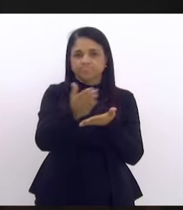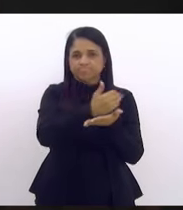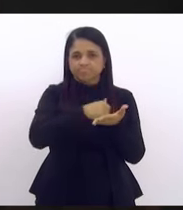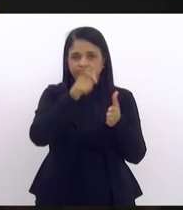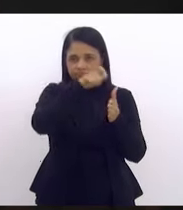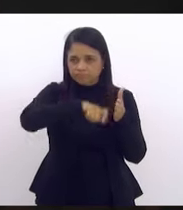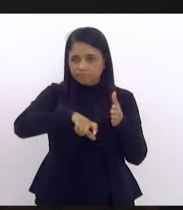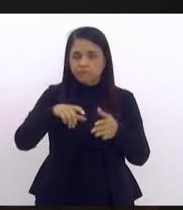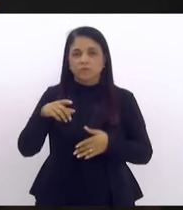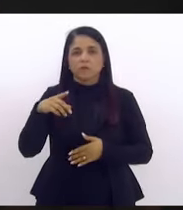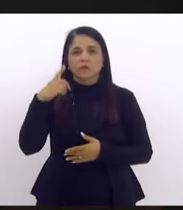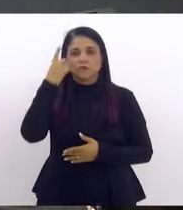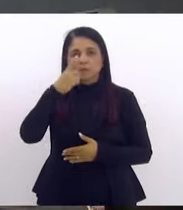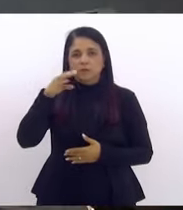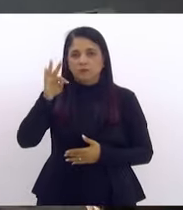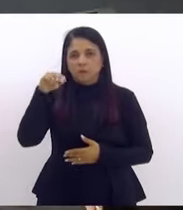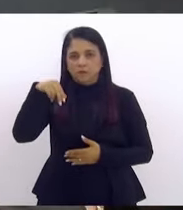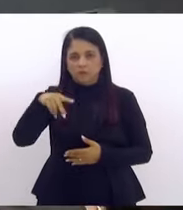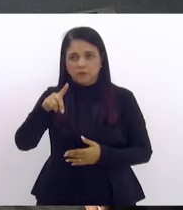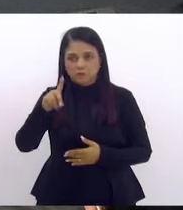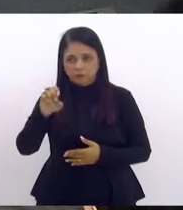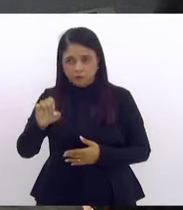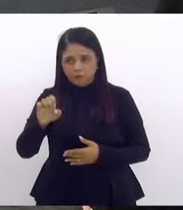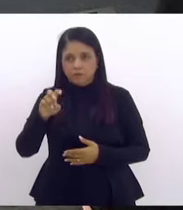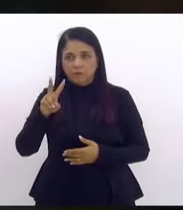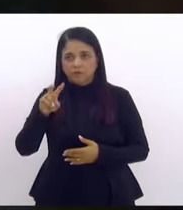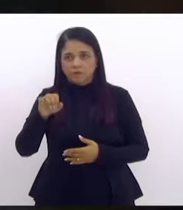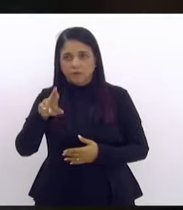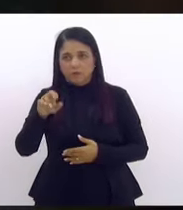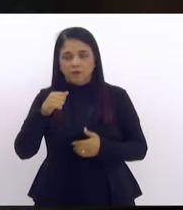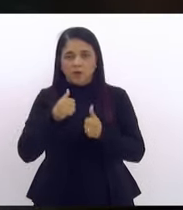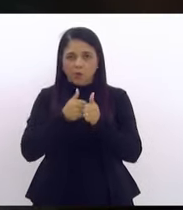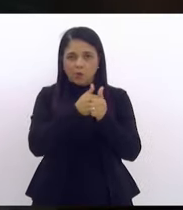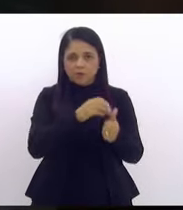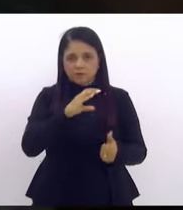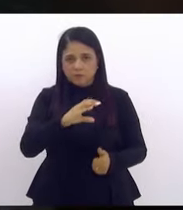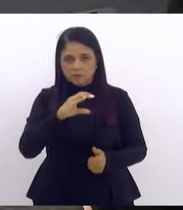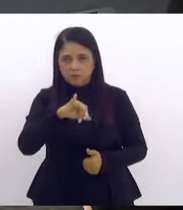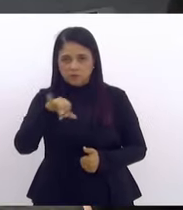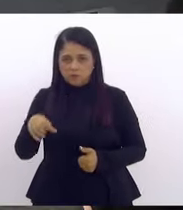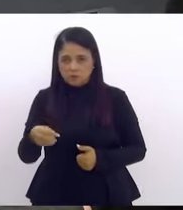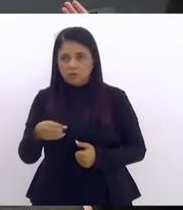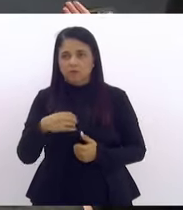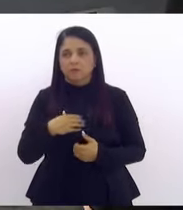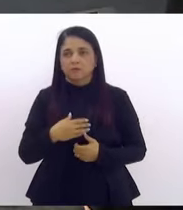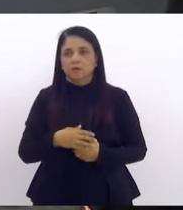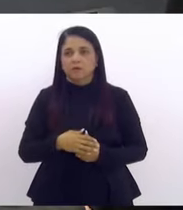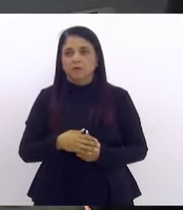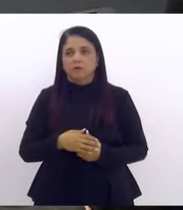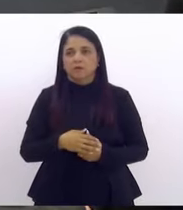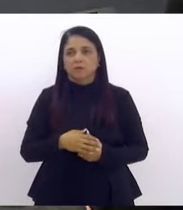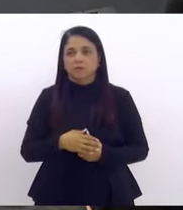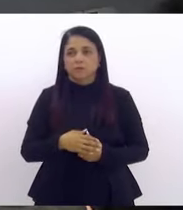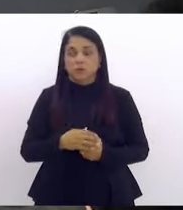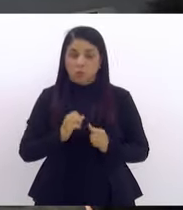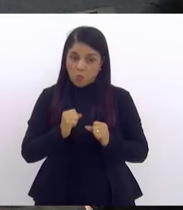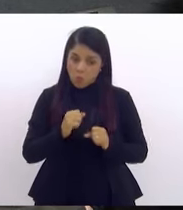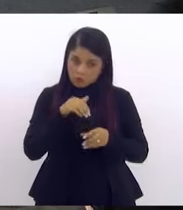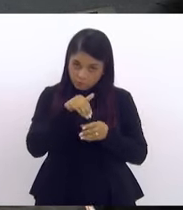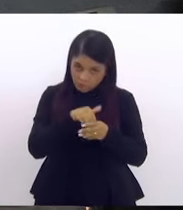Tande Vieira. Presidente, eu posso, parecer eu CCJ, posso votar, presidente. Oi? Eu posso